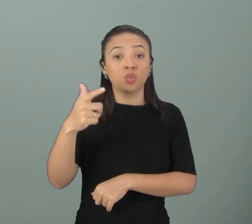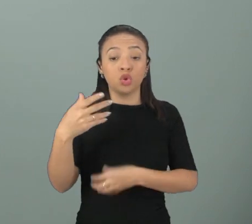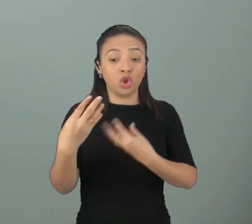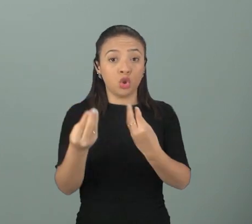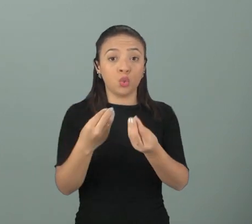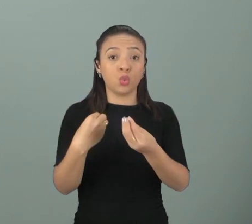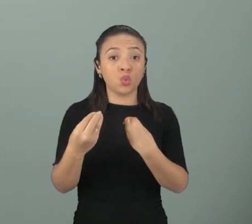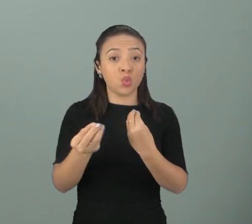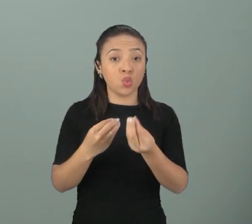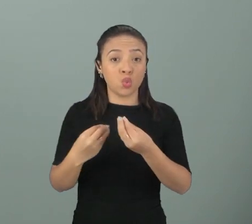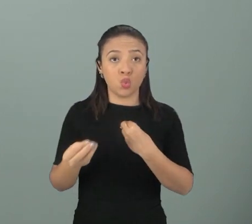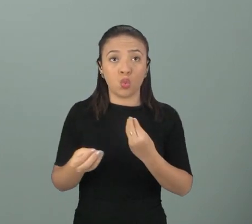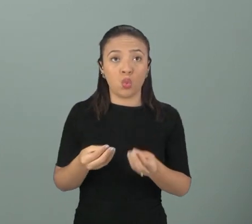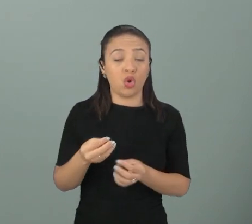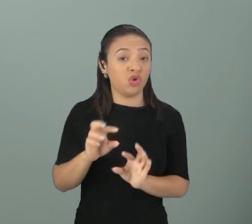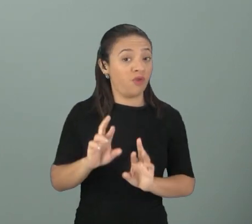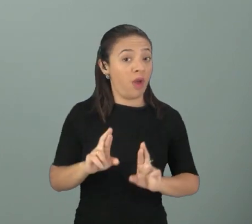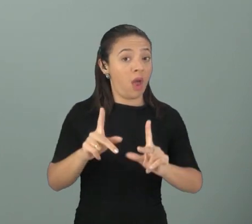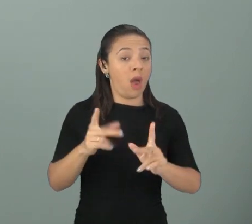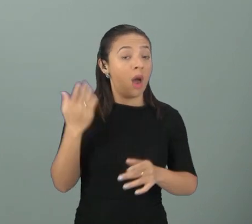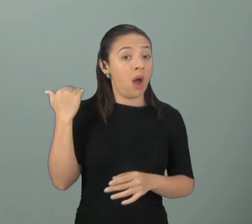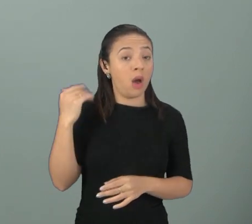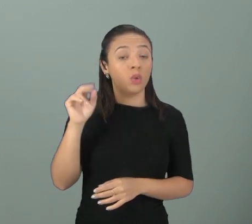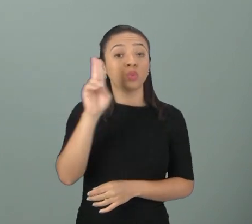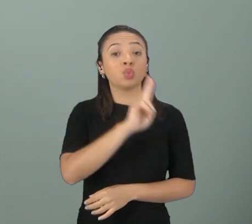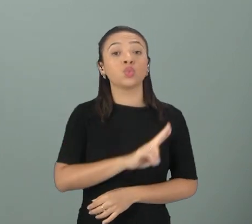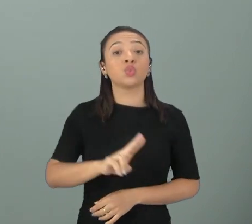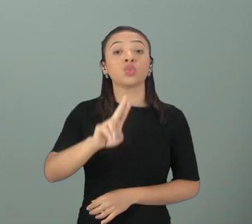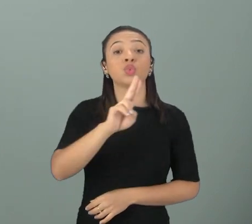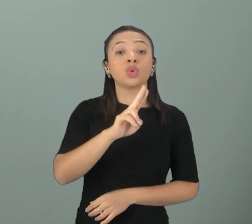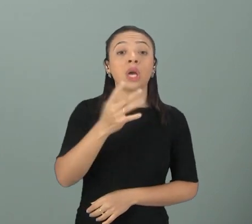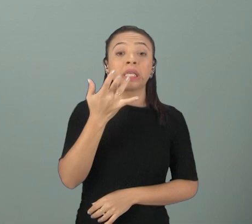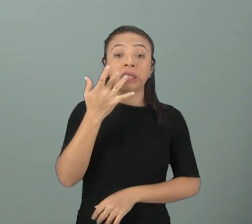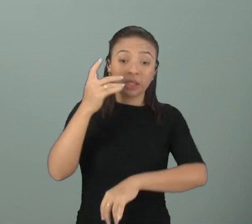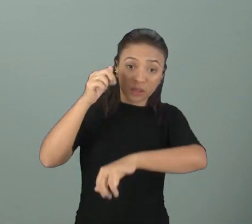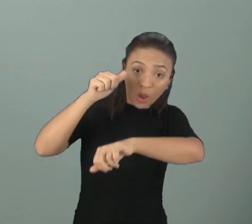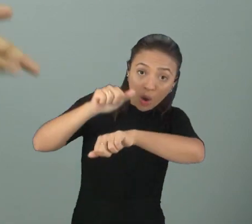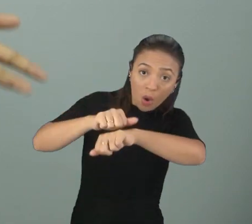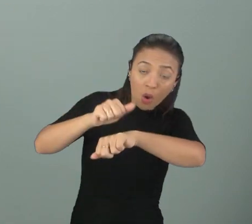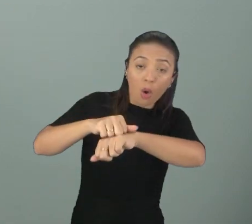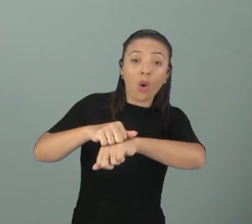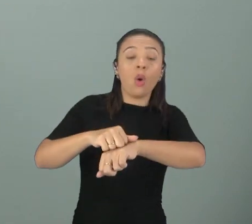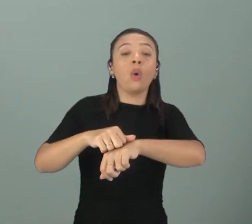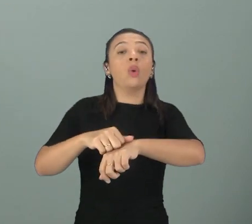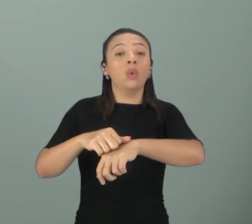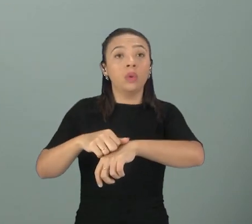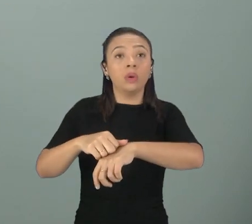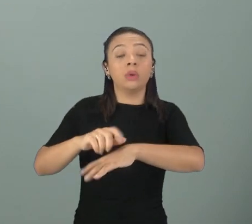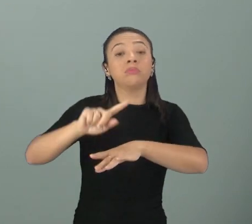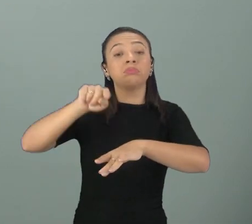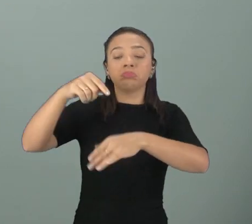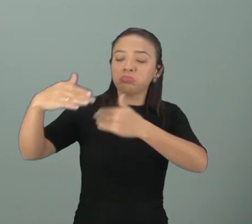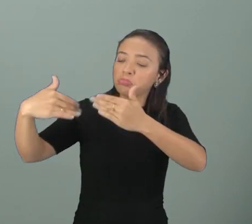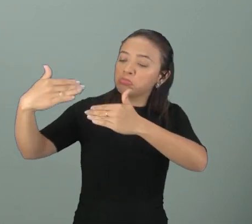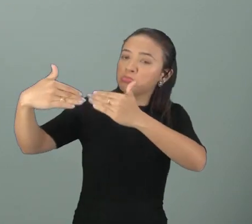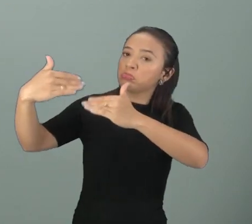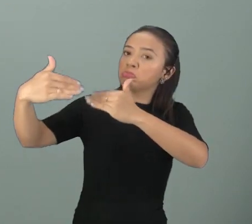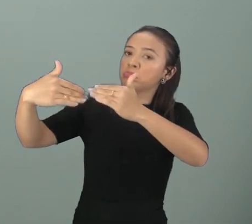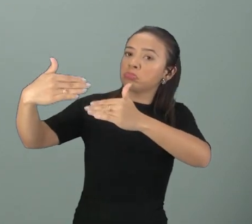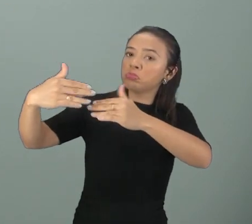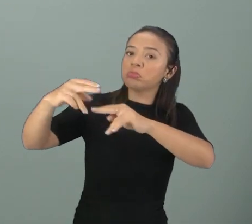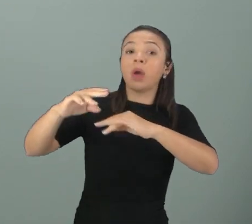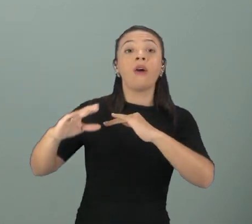gente joga, né? Antigamente eles usavam ossos mesmo, e aí foi passando de geração e